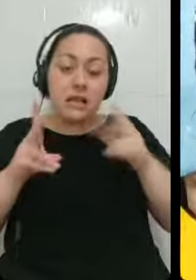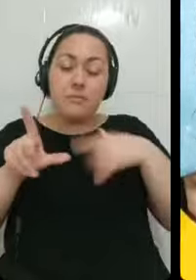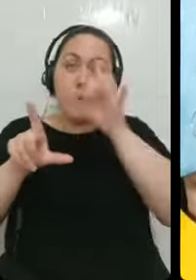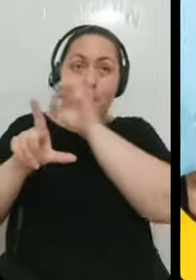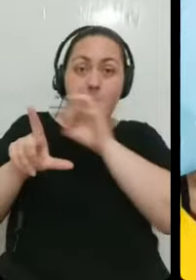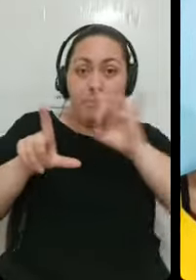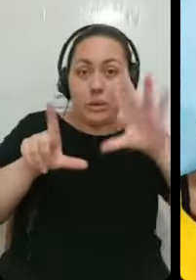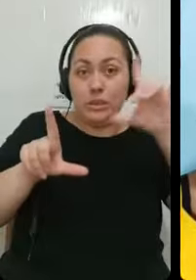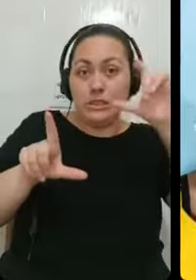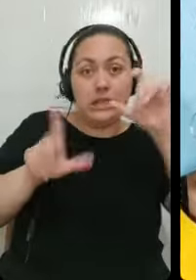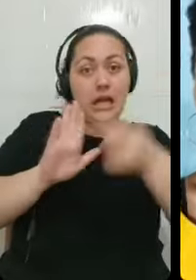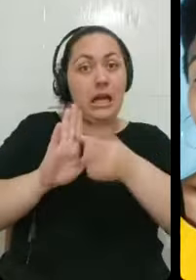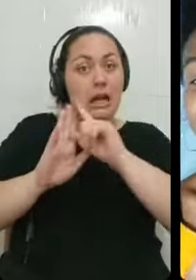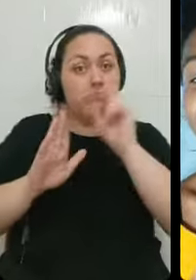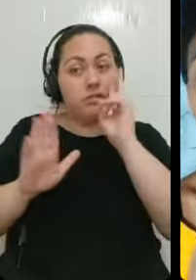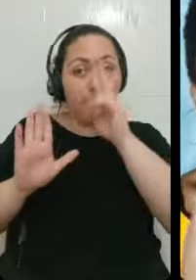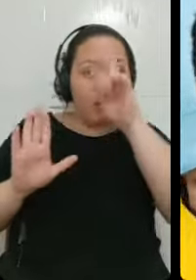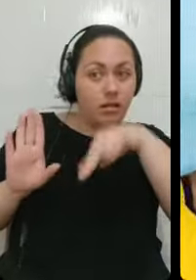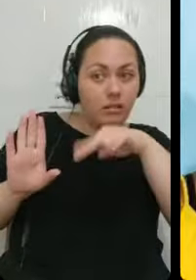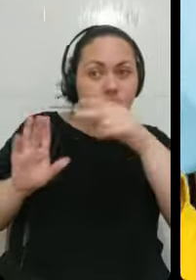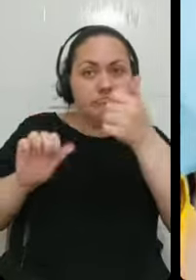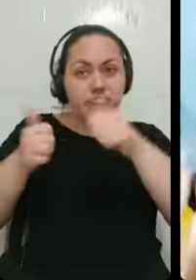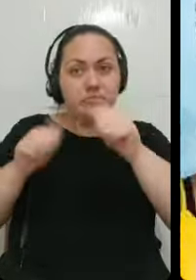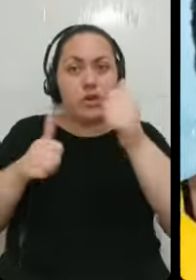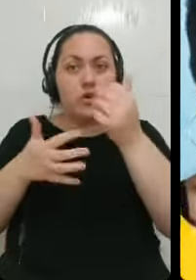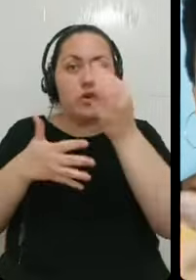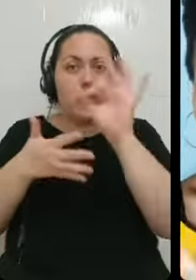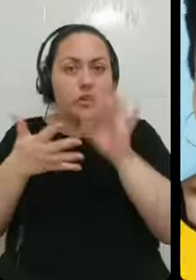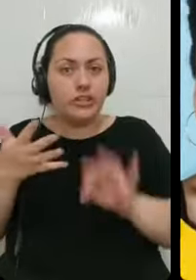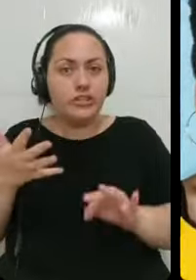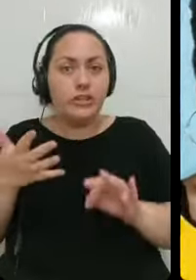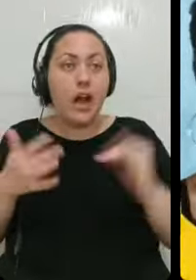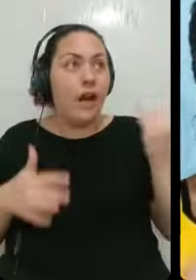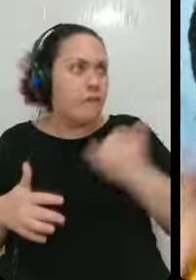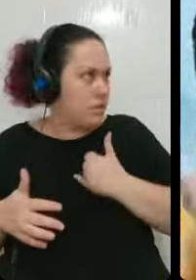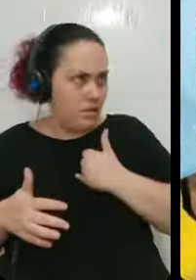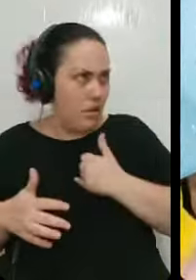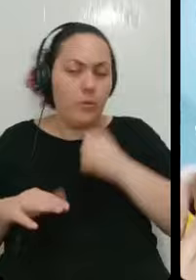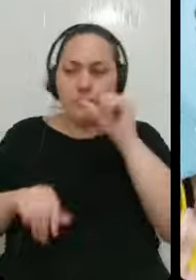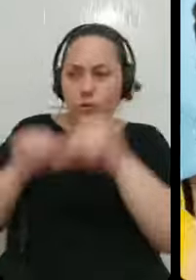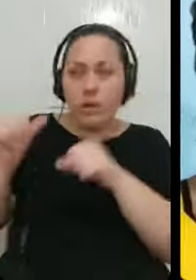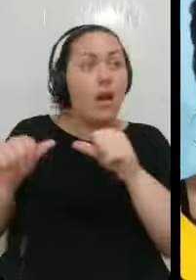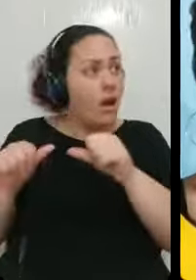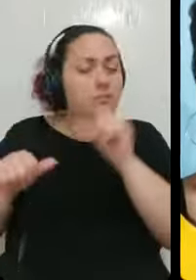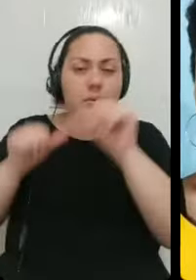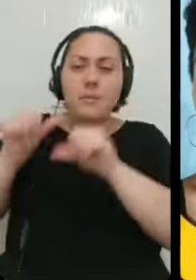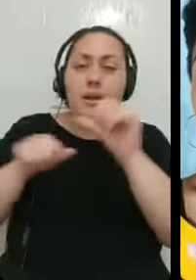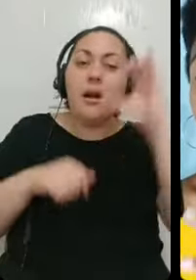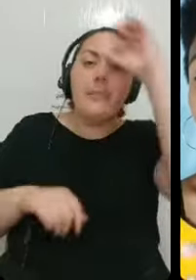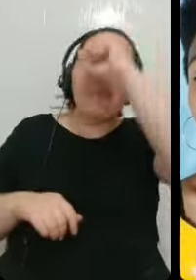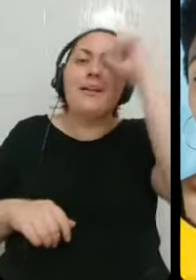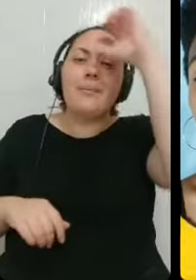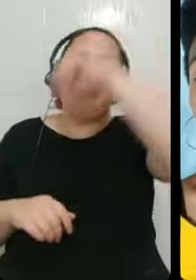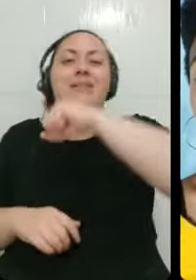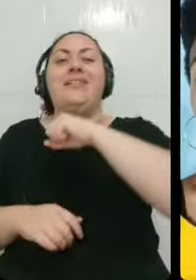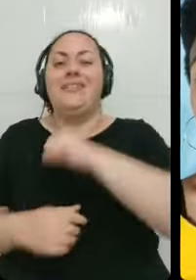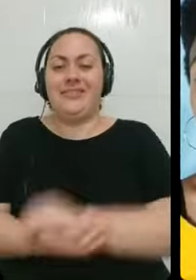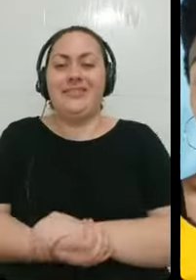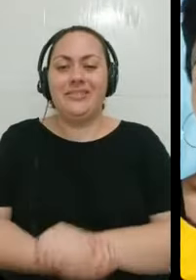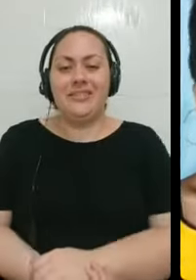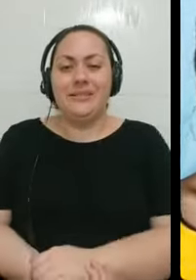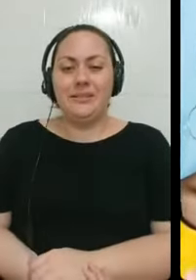com uma ideia, elas, ah, não, não é bem assim. Aí tu muda várias vezes, assim, e tu vai aprendendo, aprendendo, aprendendo.